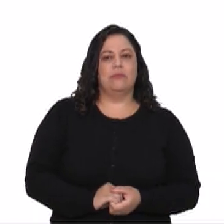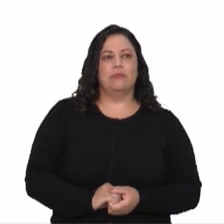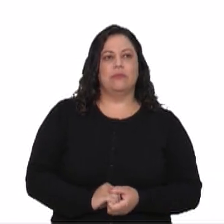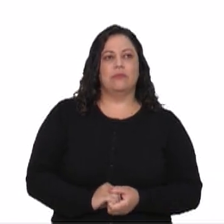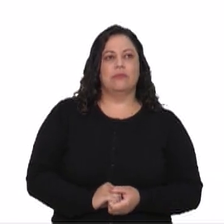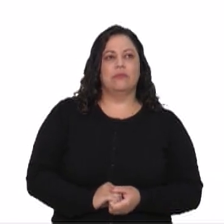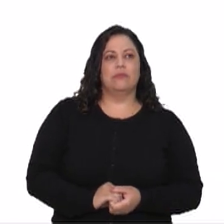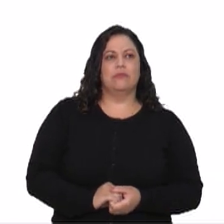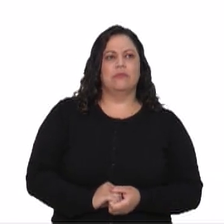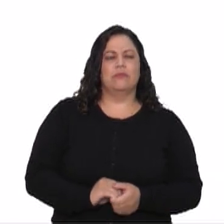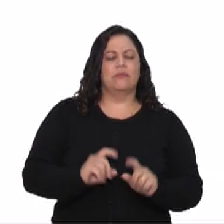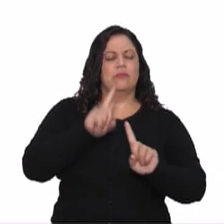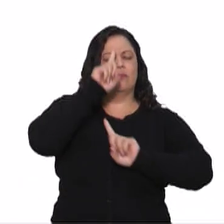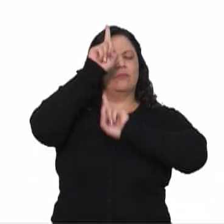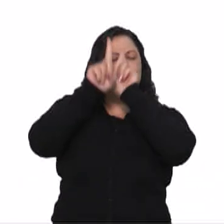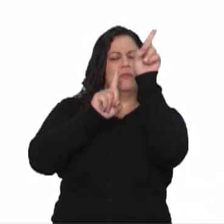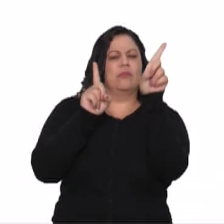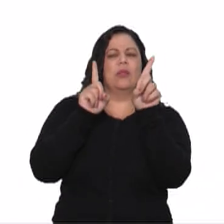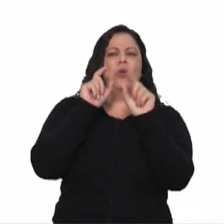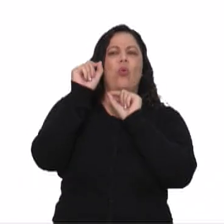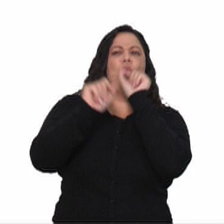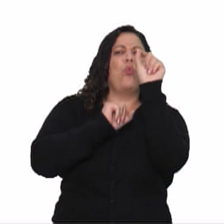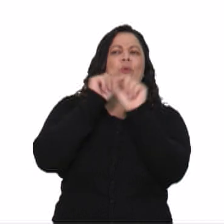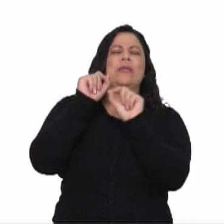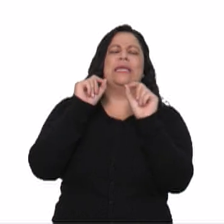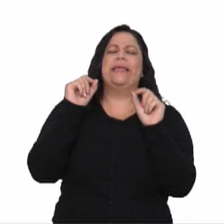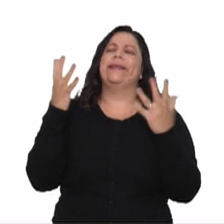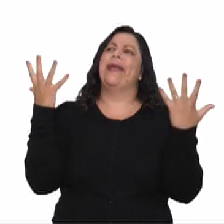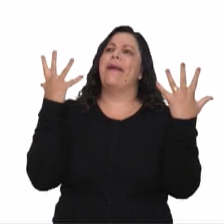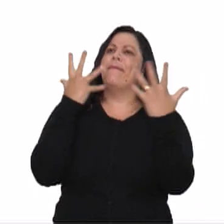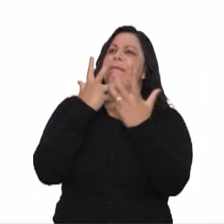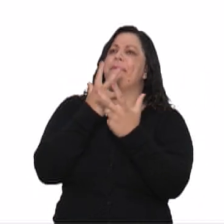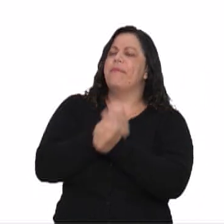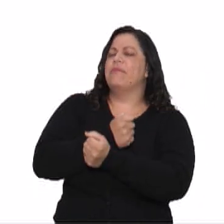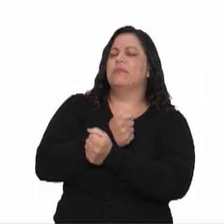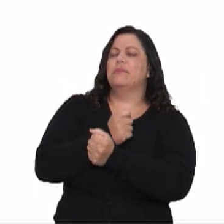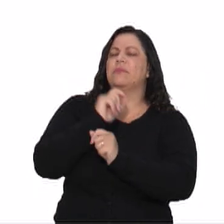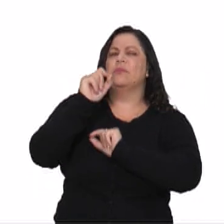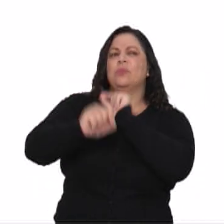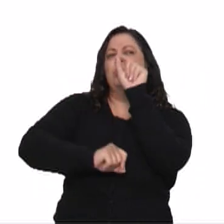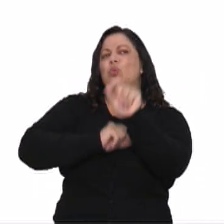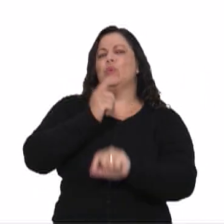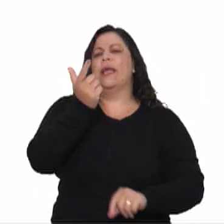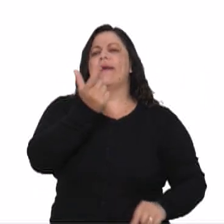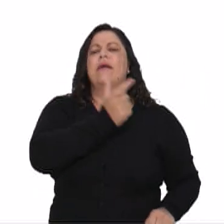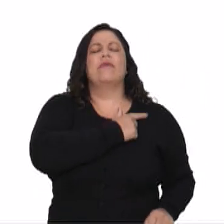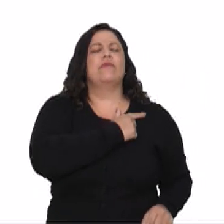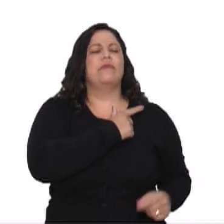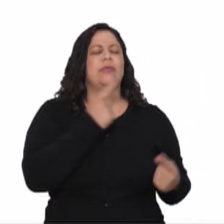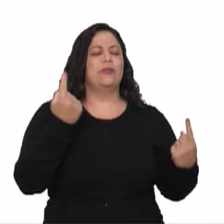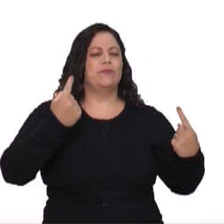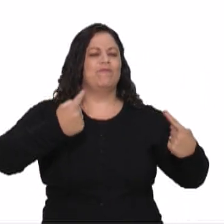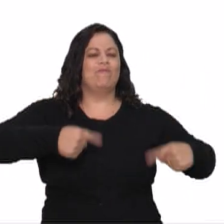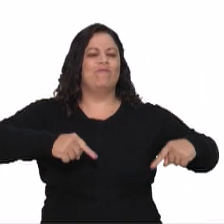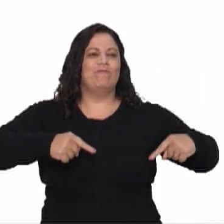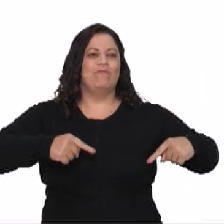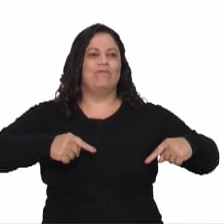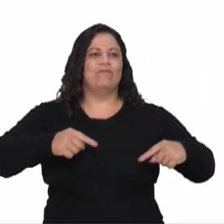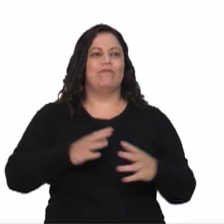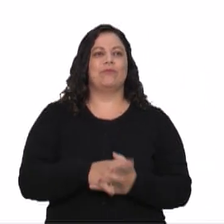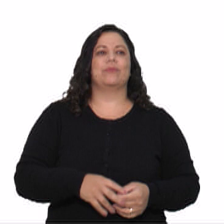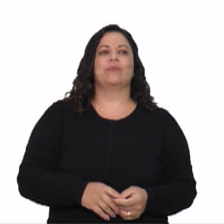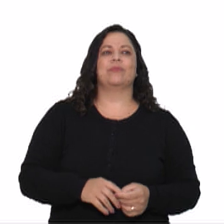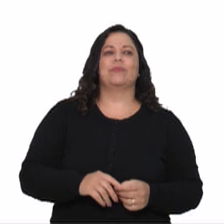Qual o critério para se reconhecer o que é belo e o que é feio? A disputa entre Sócrates